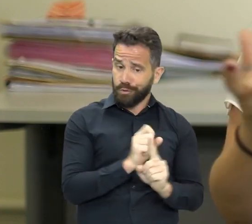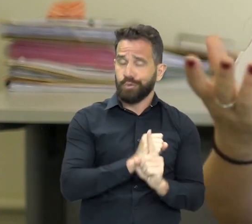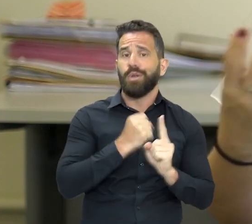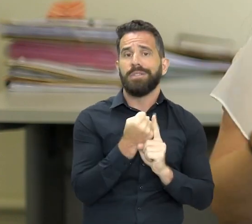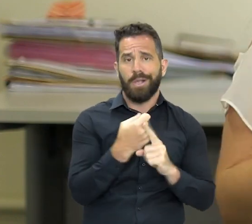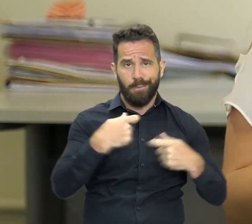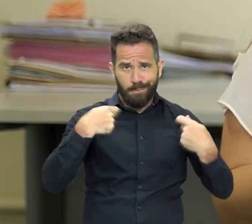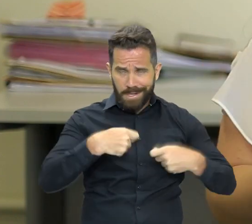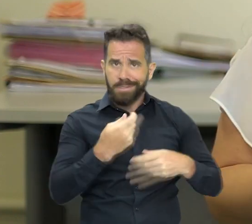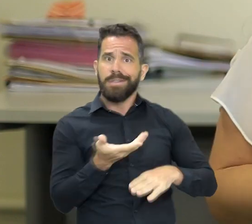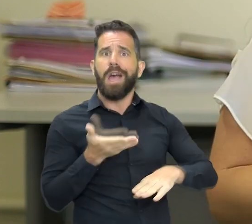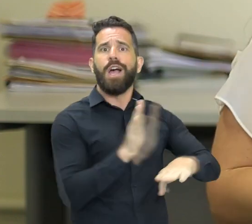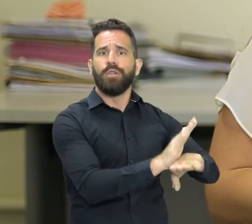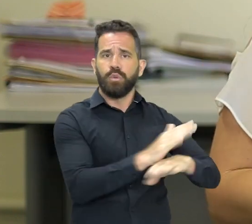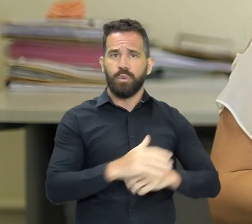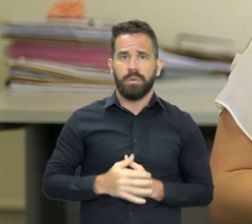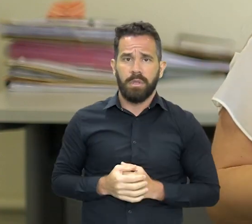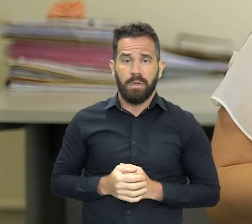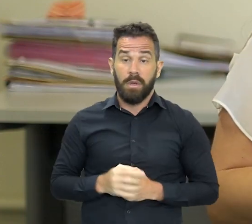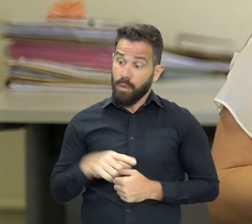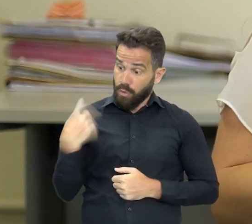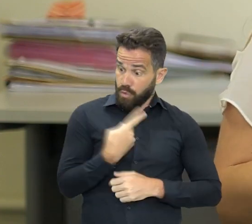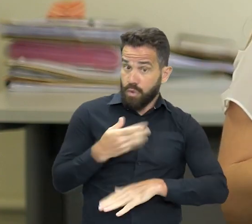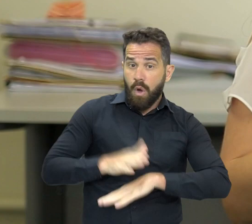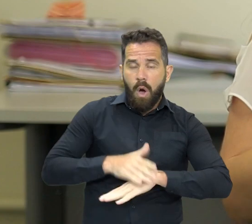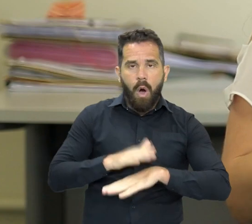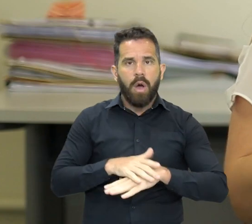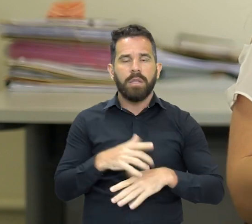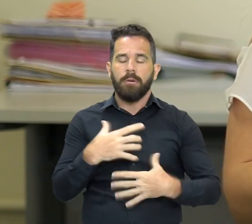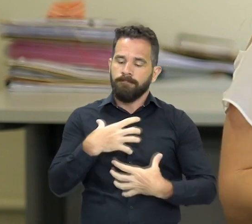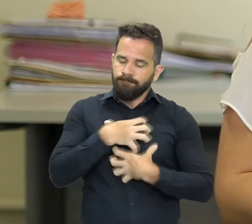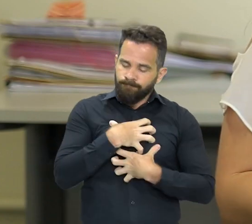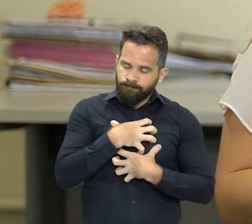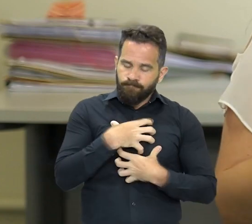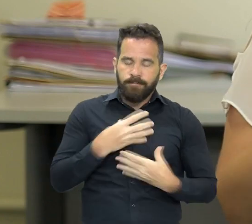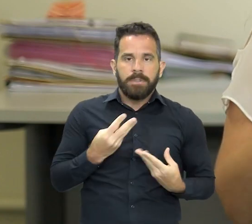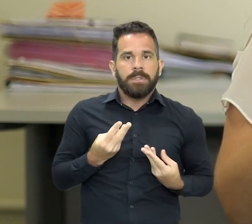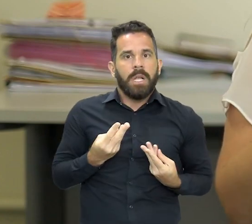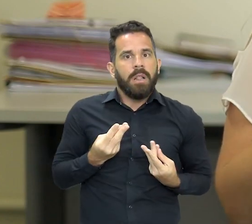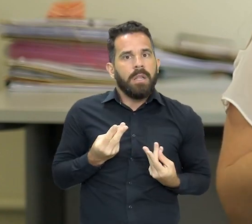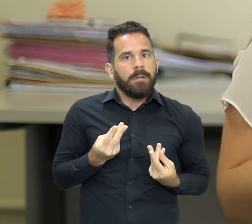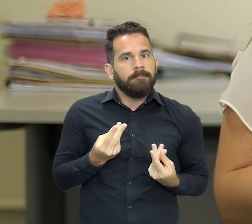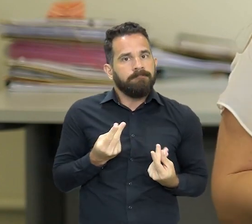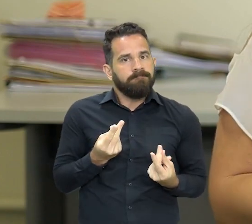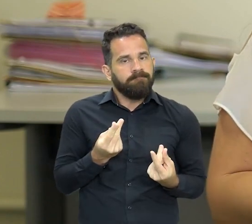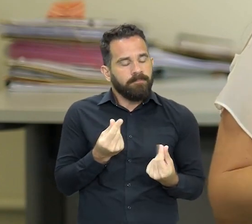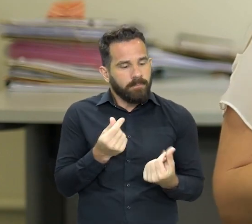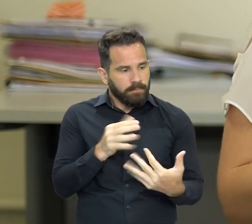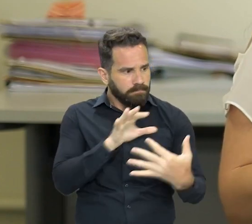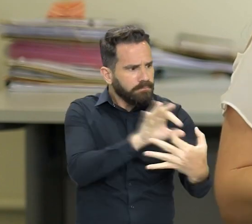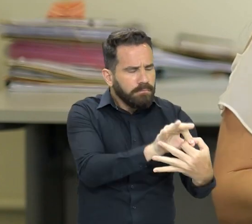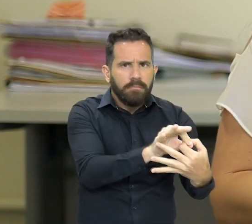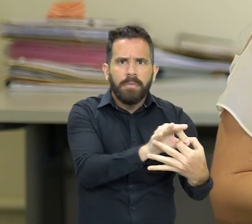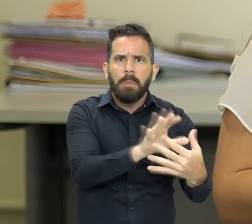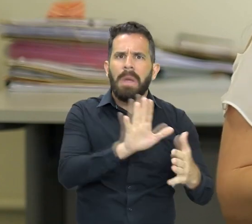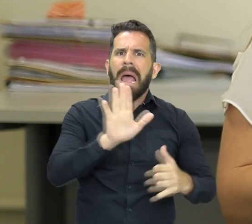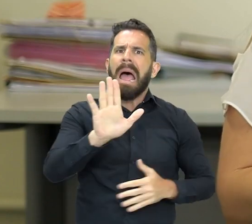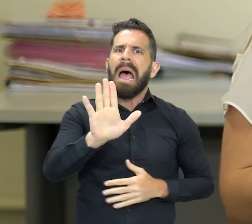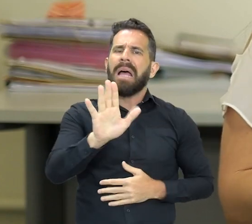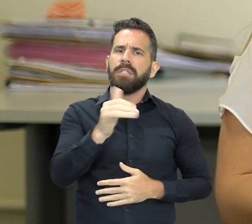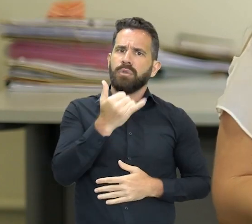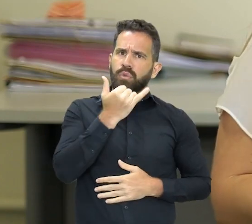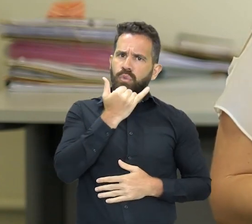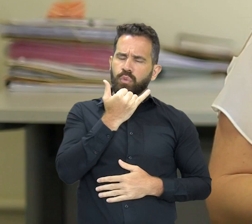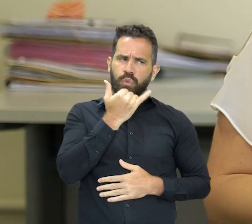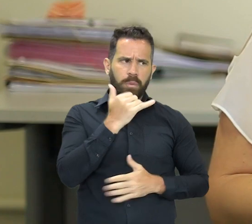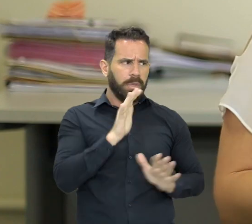invisíveis diante desse contexto social. E aí a gente conseguiu ter essa delicadeza, essa sutileza de